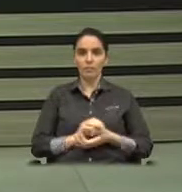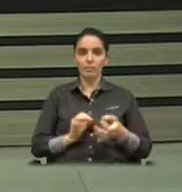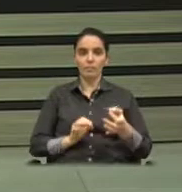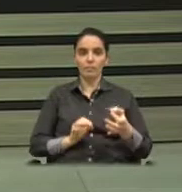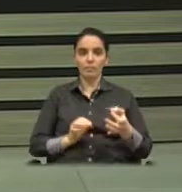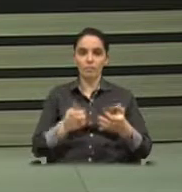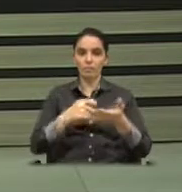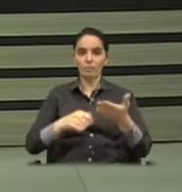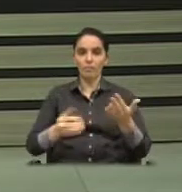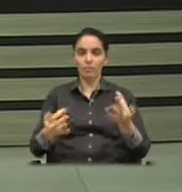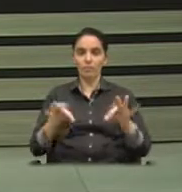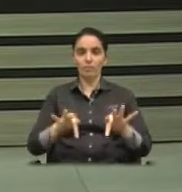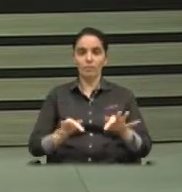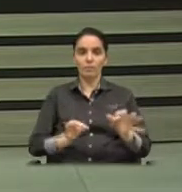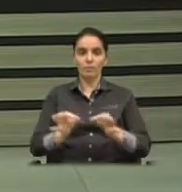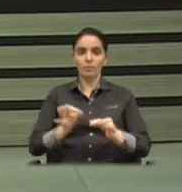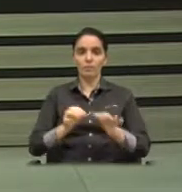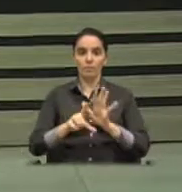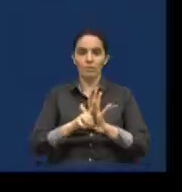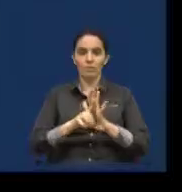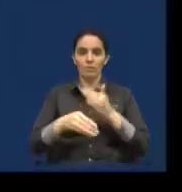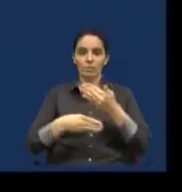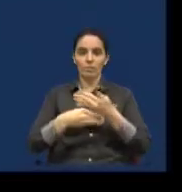Projeto, redação final do PLC